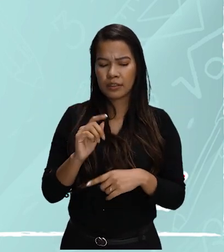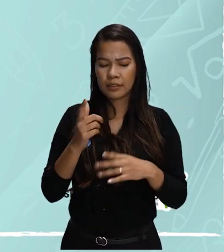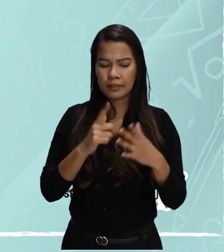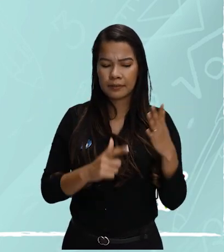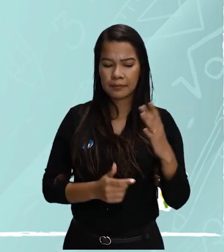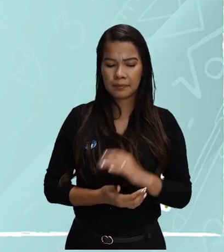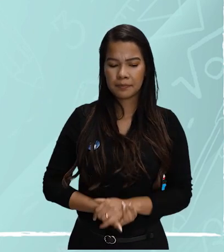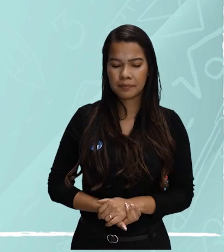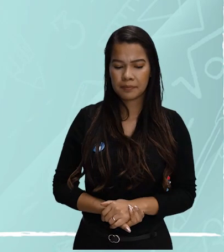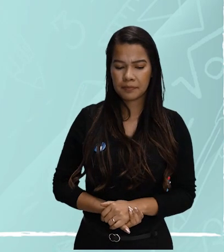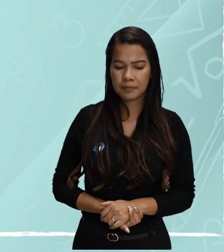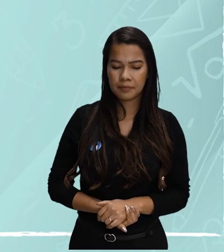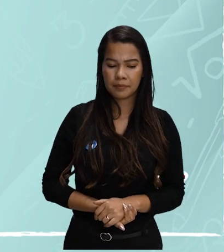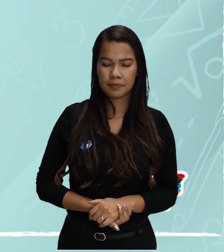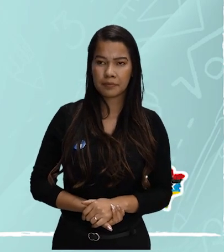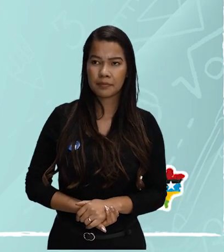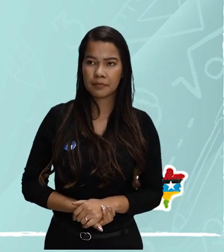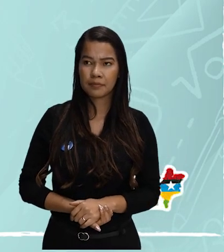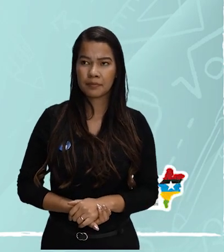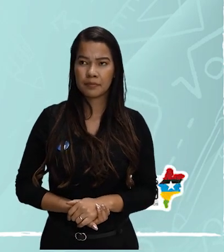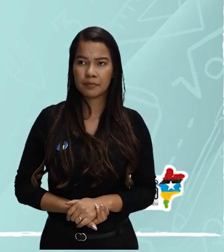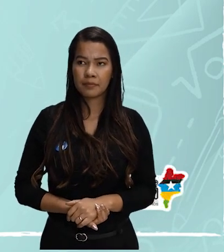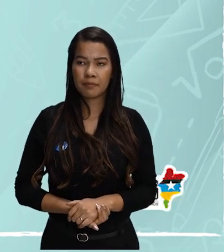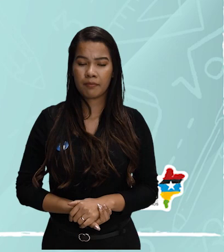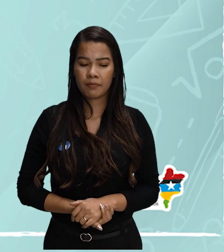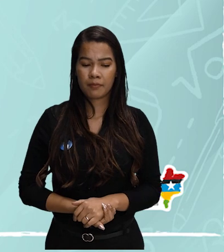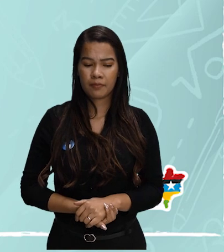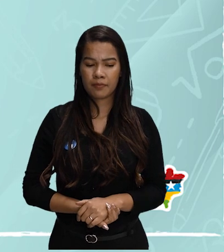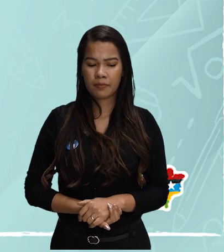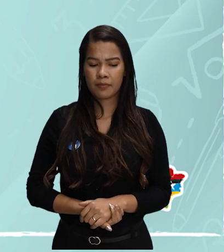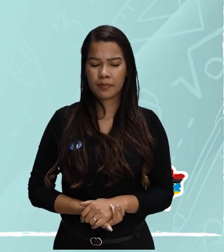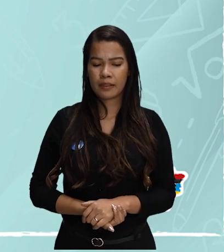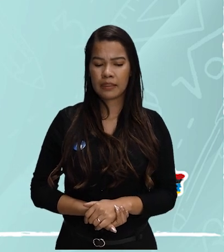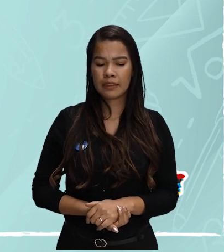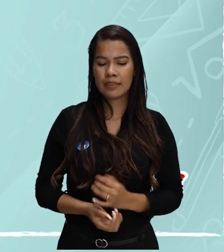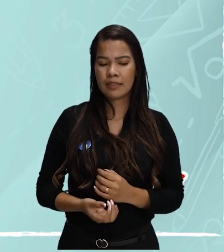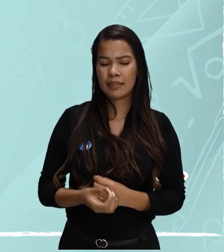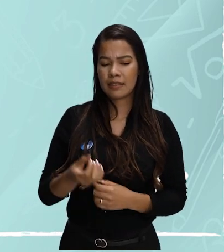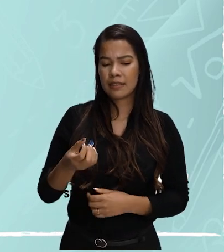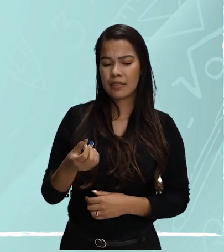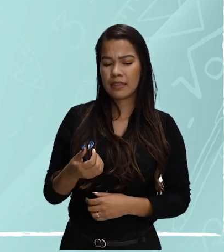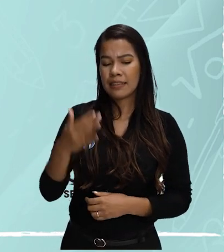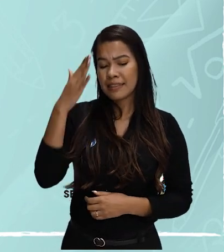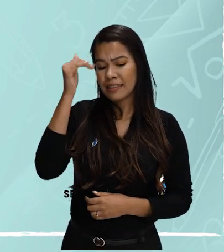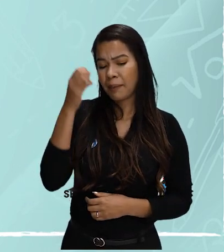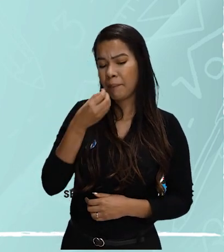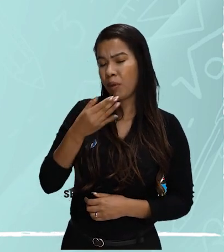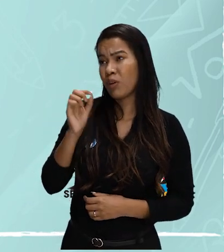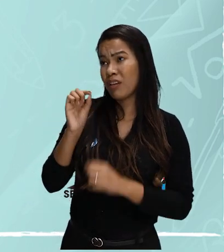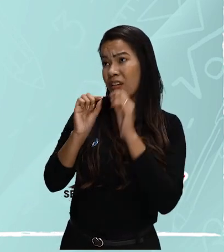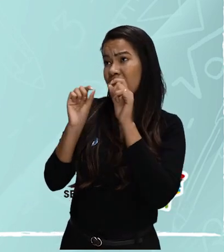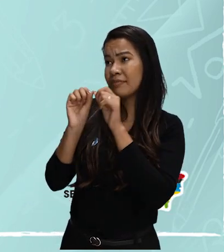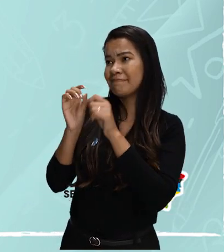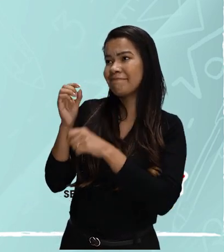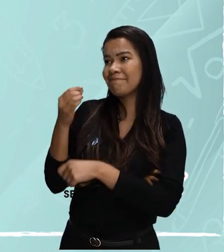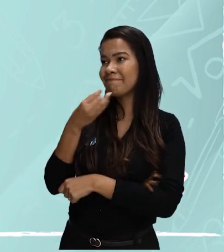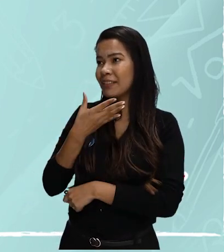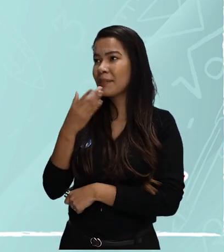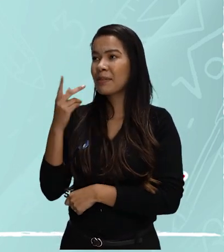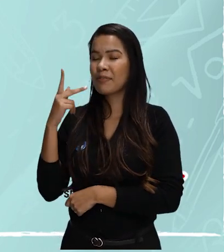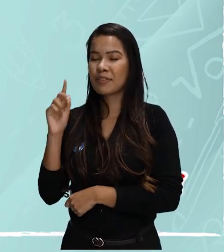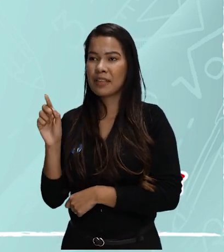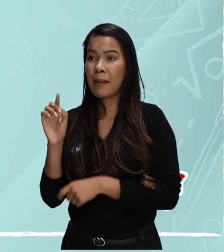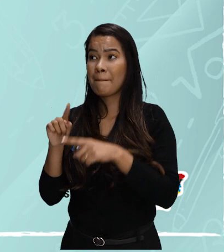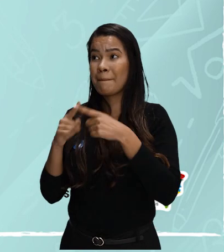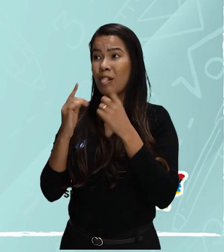só. Cantigas de amigo na música atual. Sei bem o que te faz bem, eu sei. Mas de tudo eu